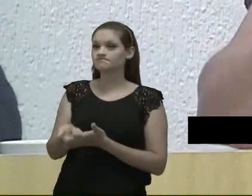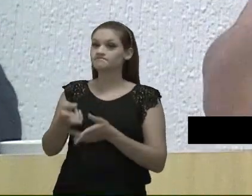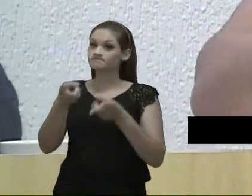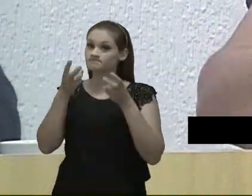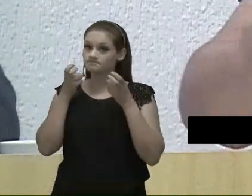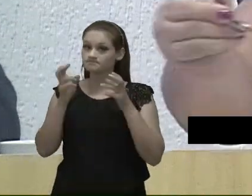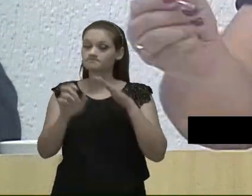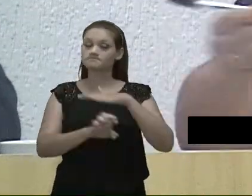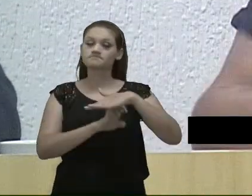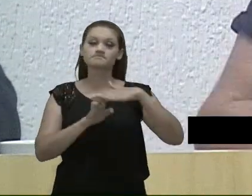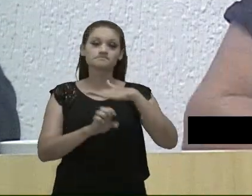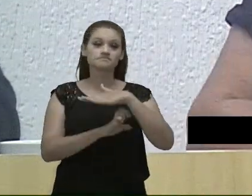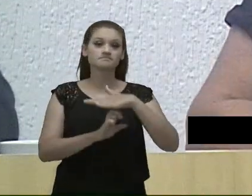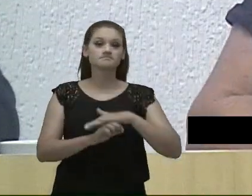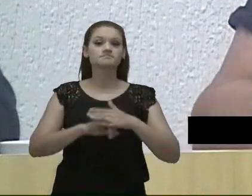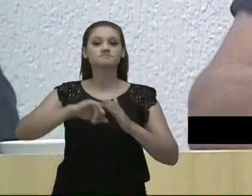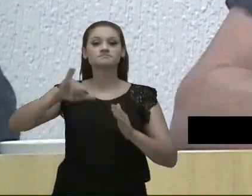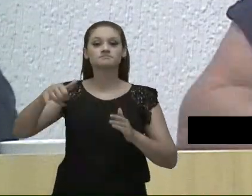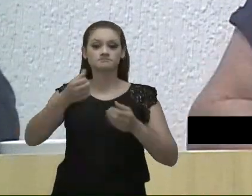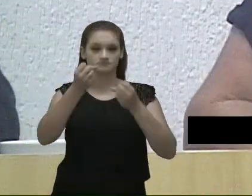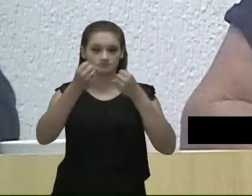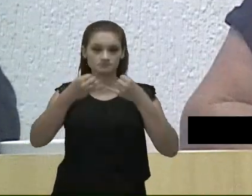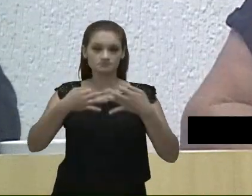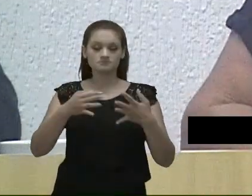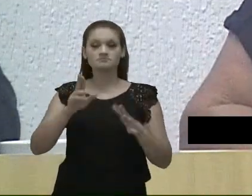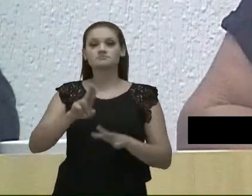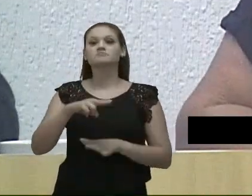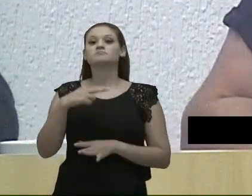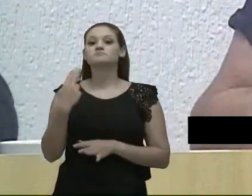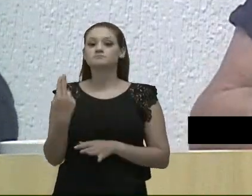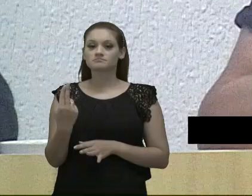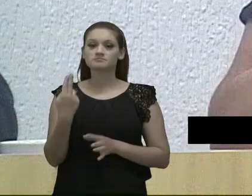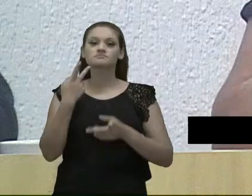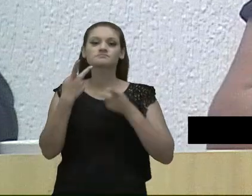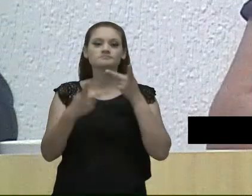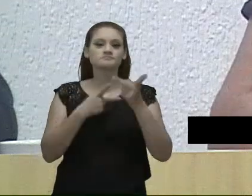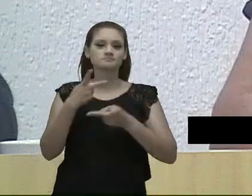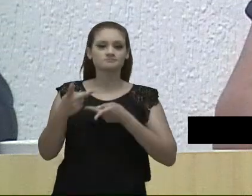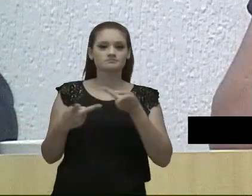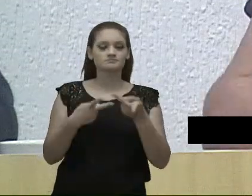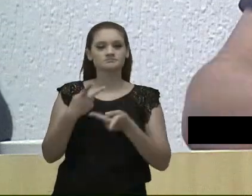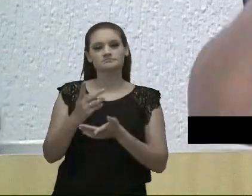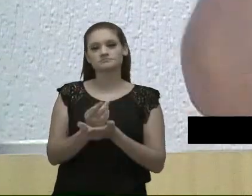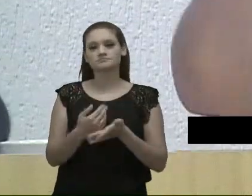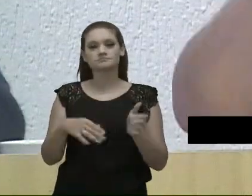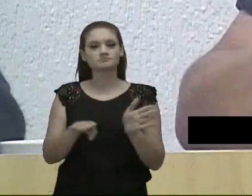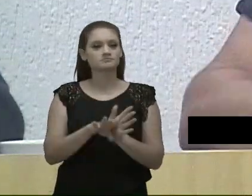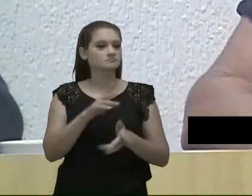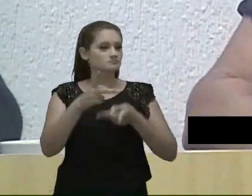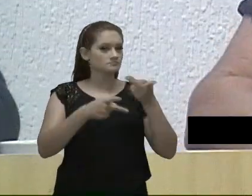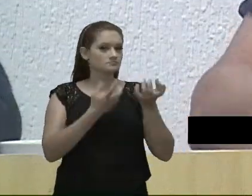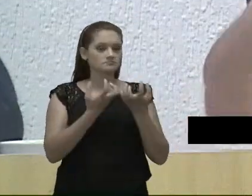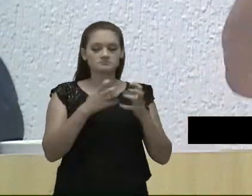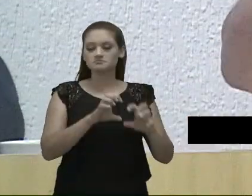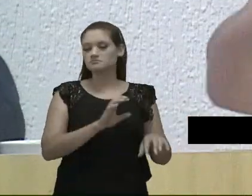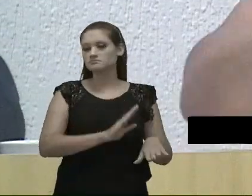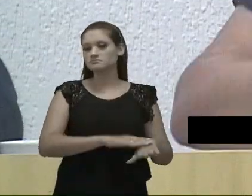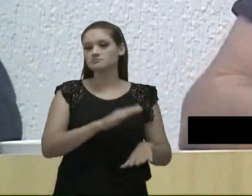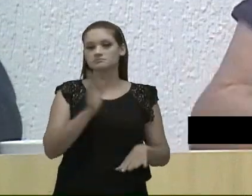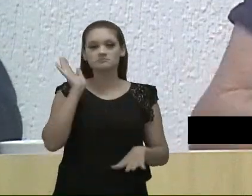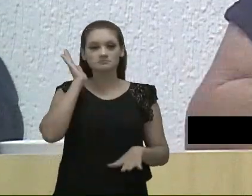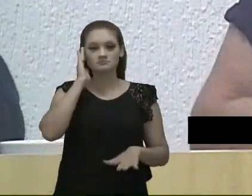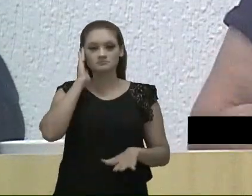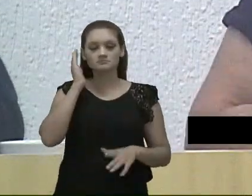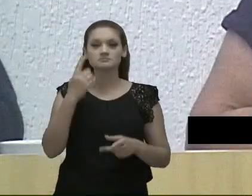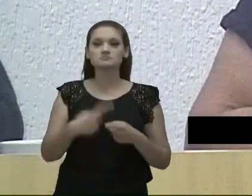mais? Você fez alguma justificativa para a empresa? Ou realmente procede a fala deles de que você chegou e falou, não quero mais e estou saindo? Eles sabem por